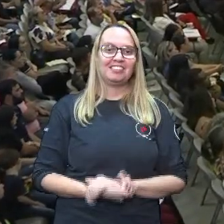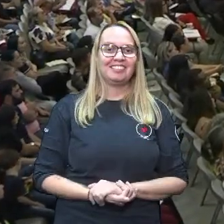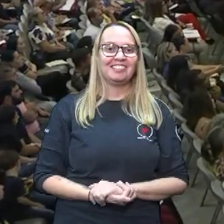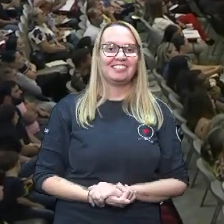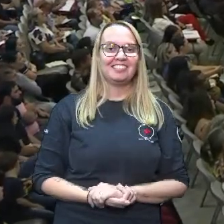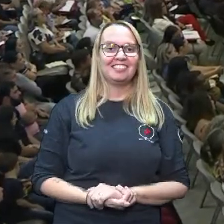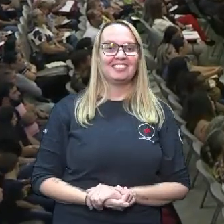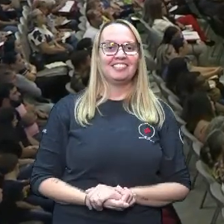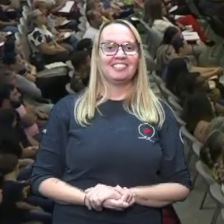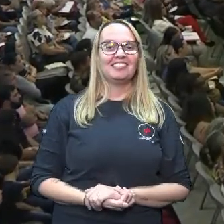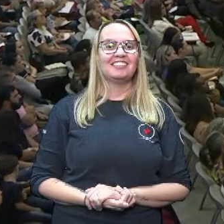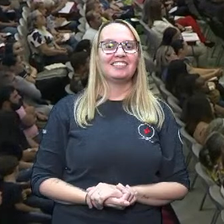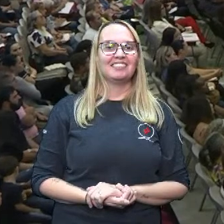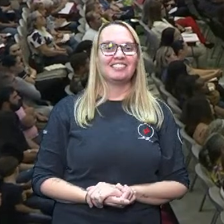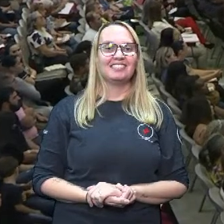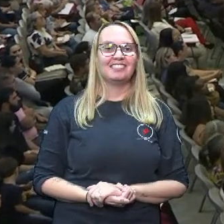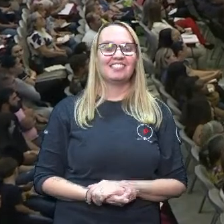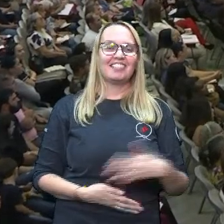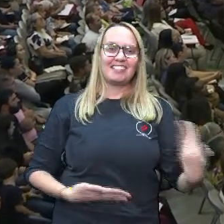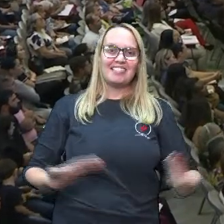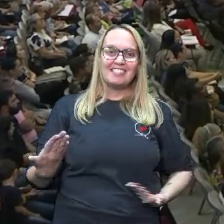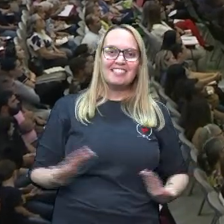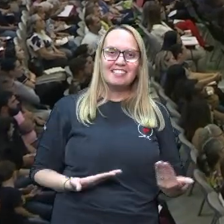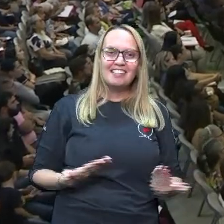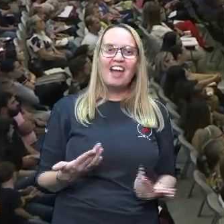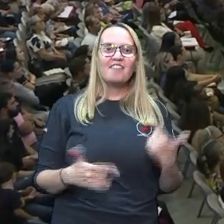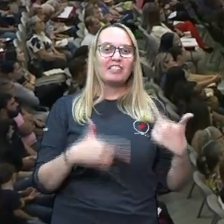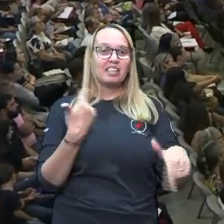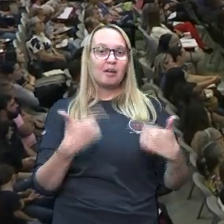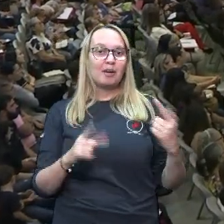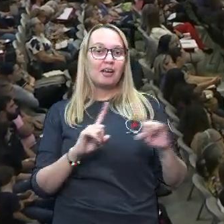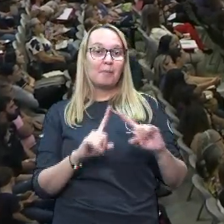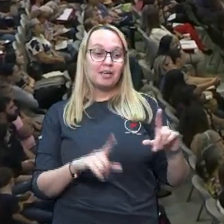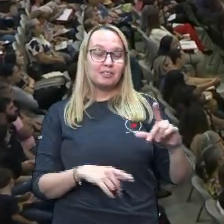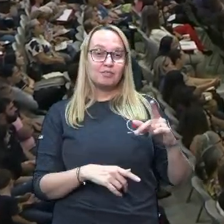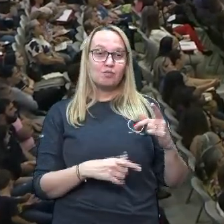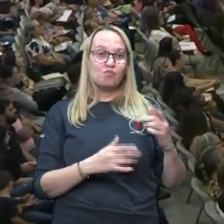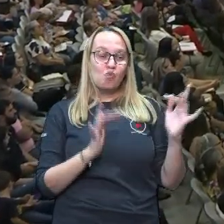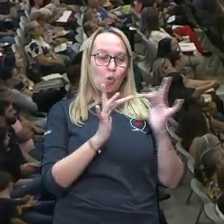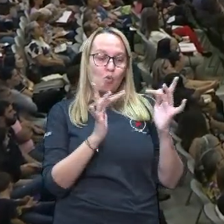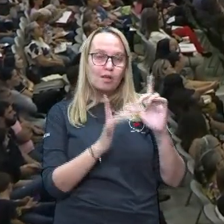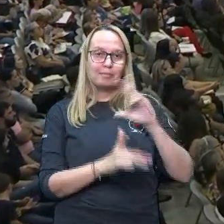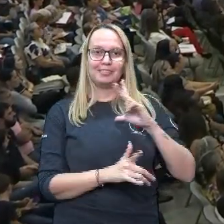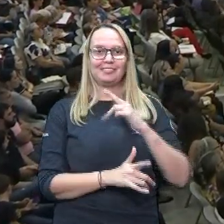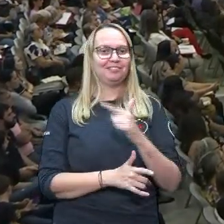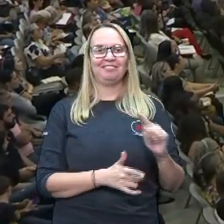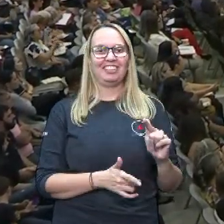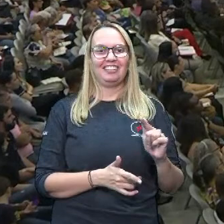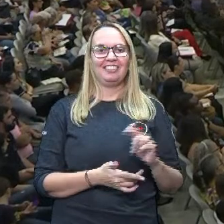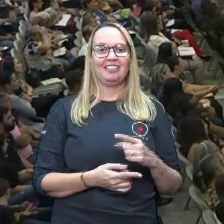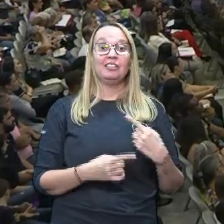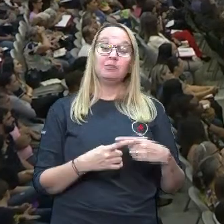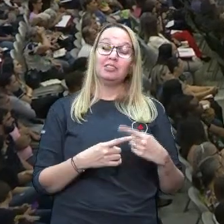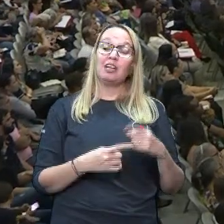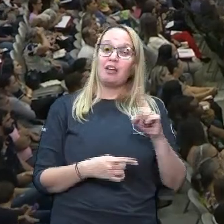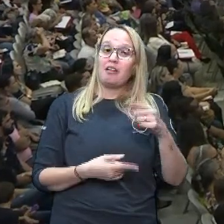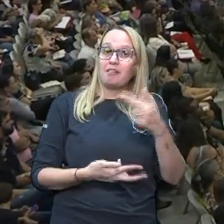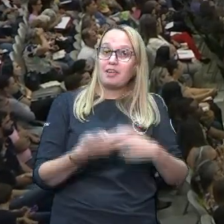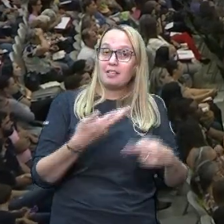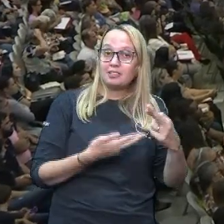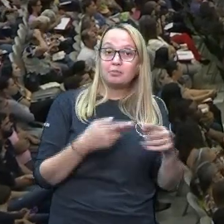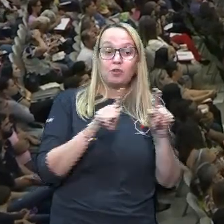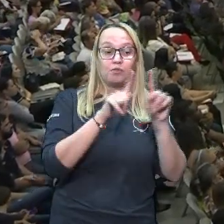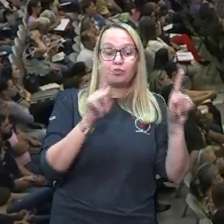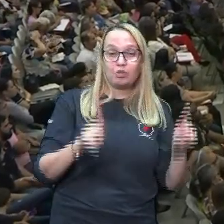servem ali, que trabalham ali a vida inteira e nunca tiveram contato pessoal com o seu empregador? Por quê, pastor? Porque isso é um relacionamento de